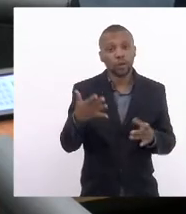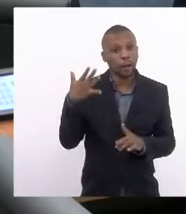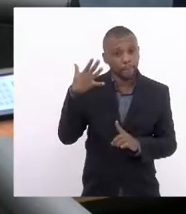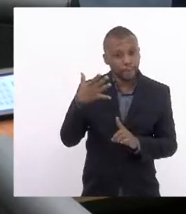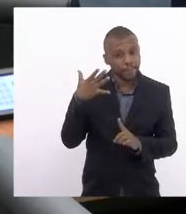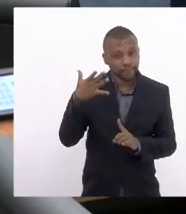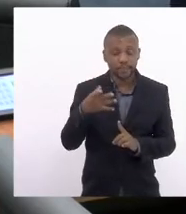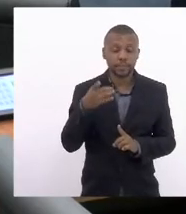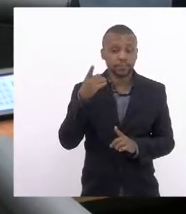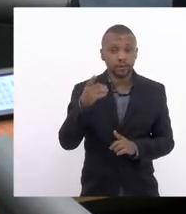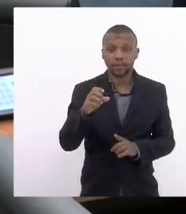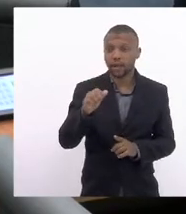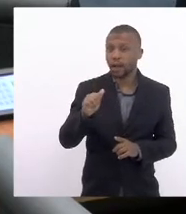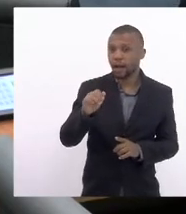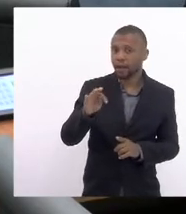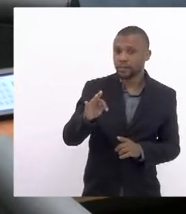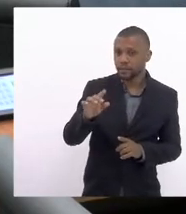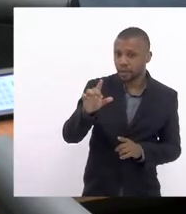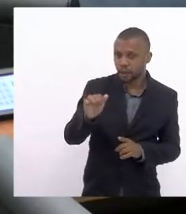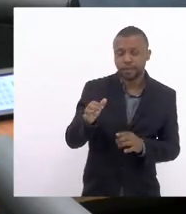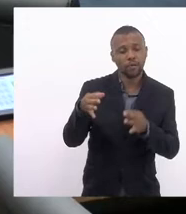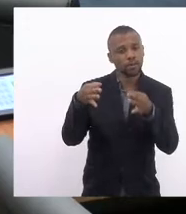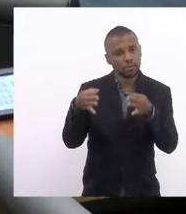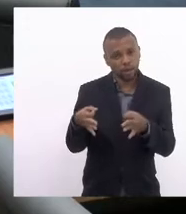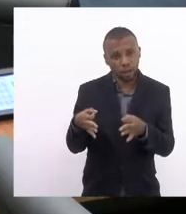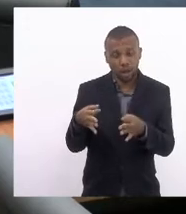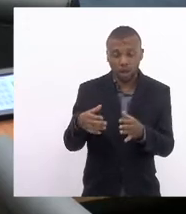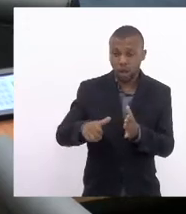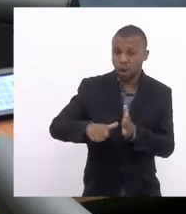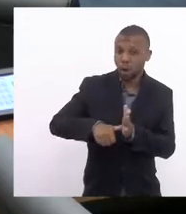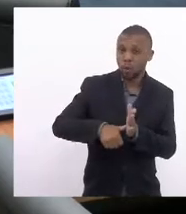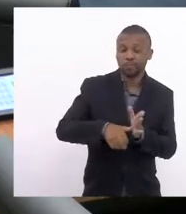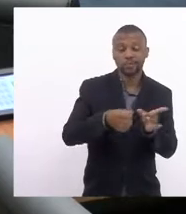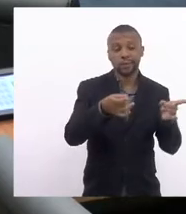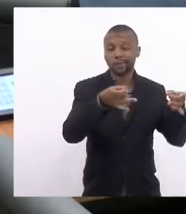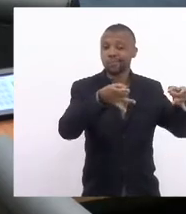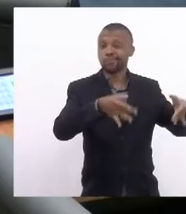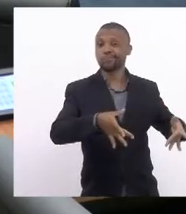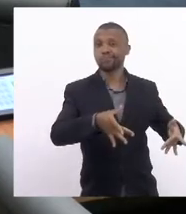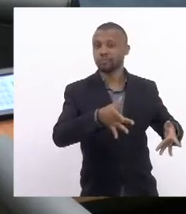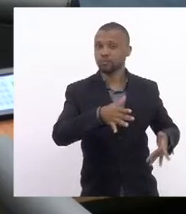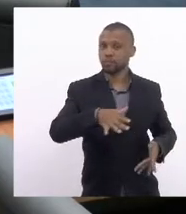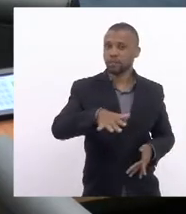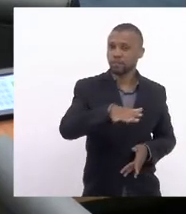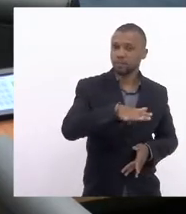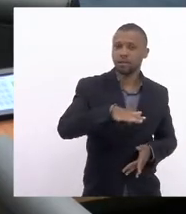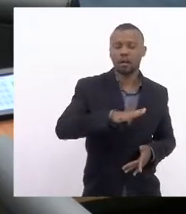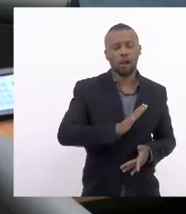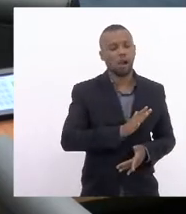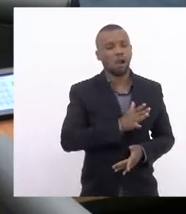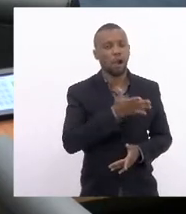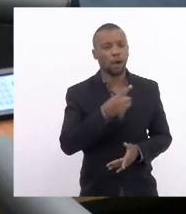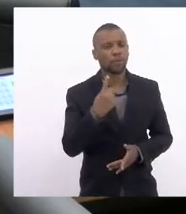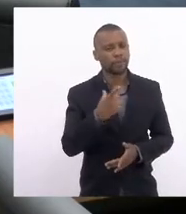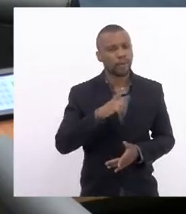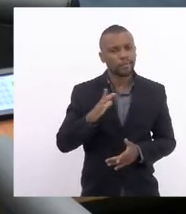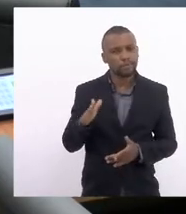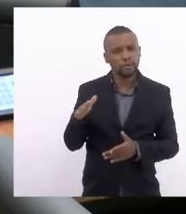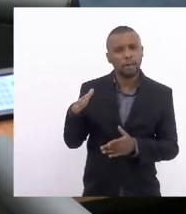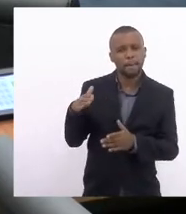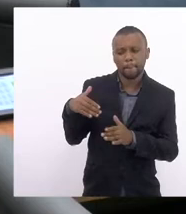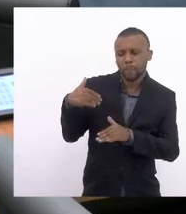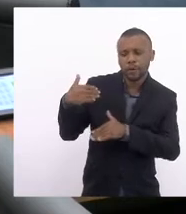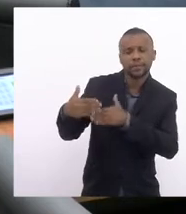Átila Nunes foram muito corretas. O clube está absolutamente decadente. A gente já viveu processos de